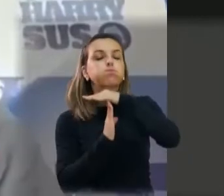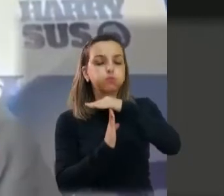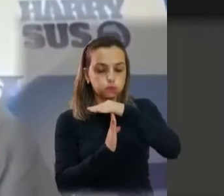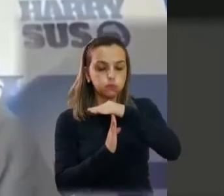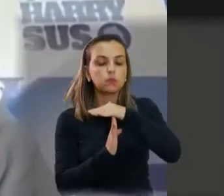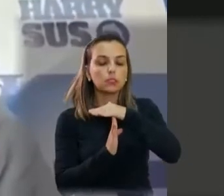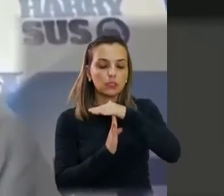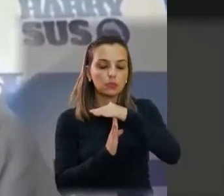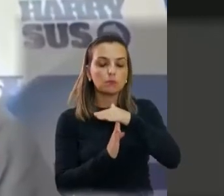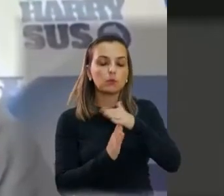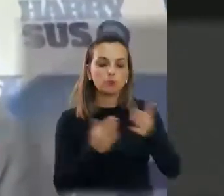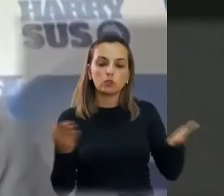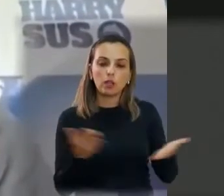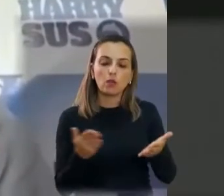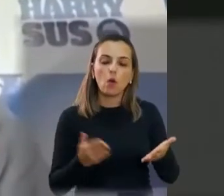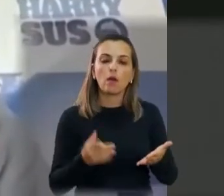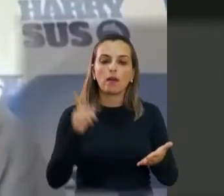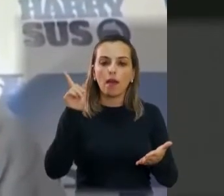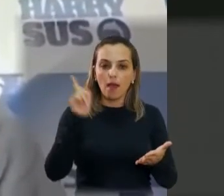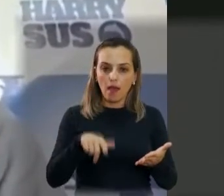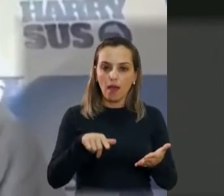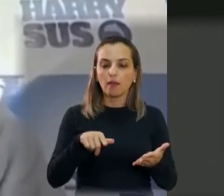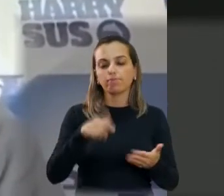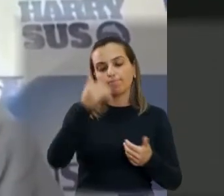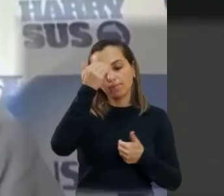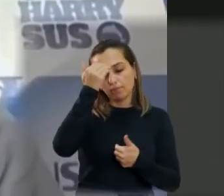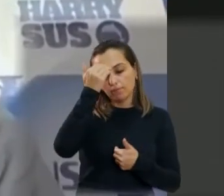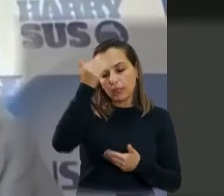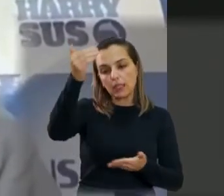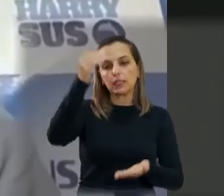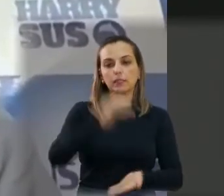nosso sistema de saúde. Muito obrigado.